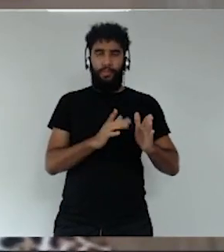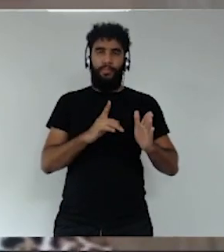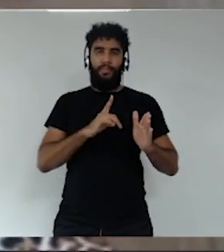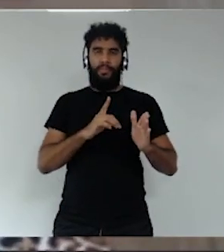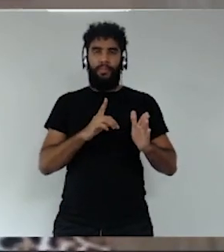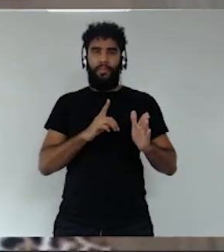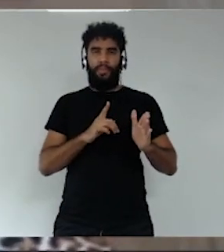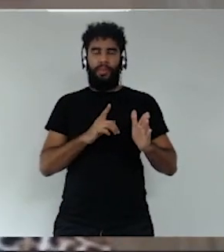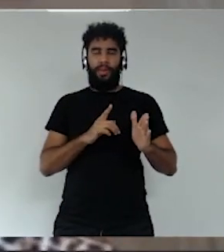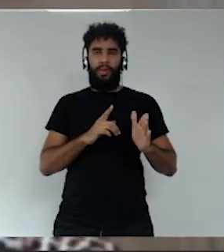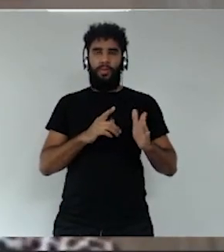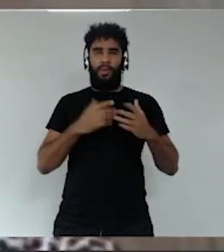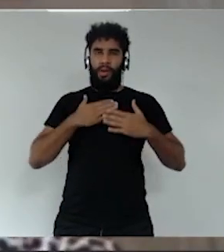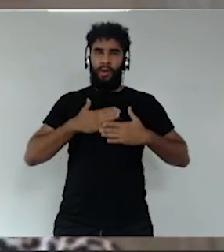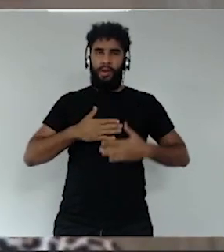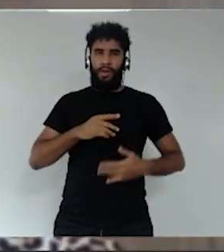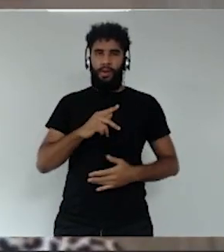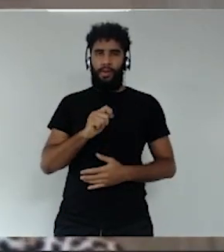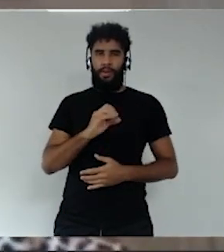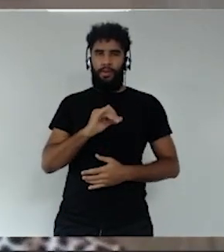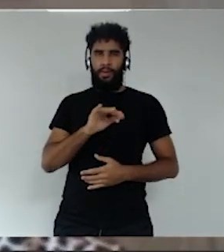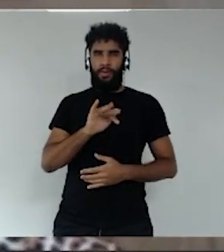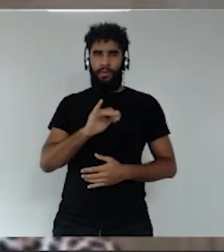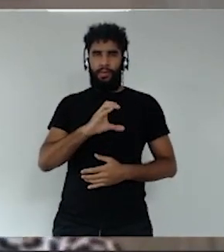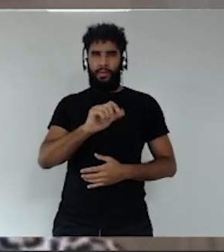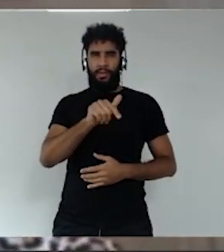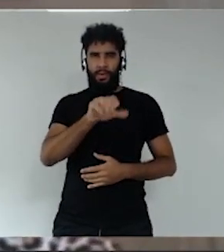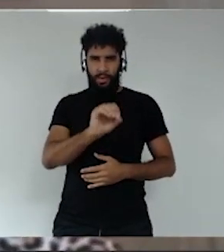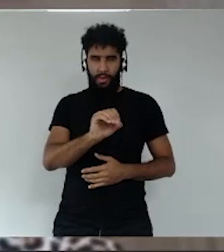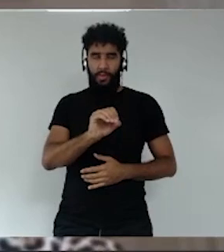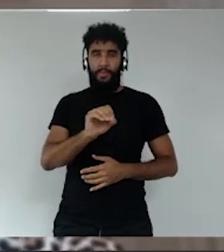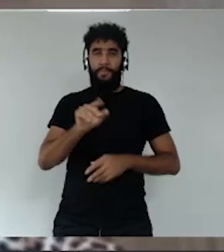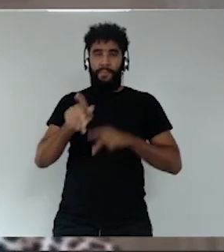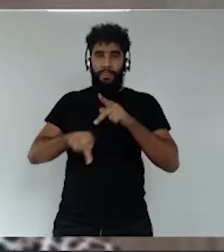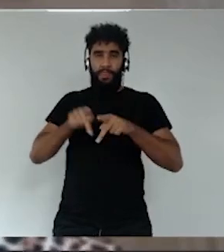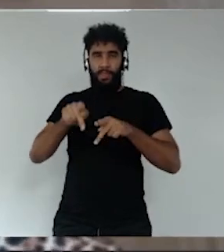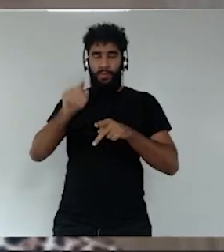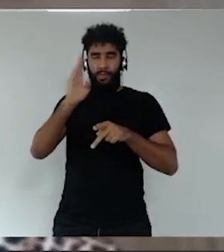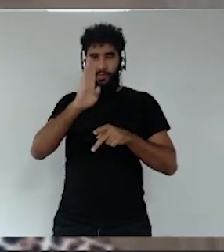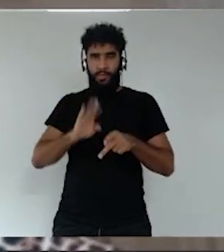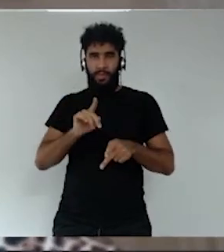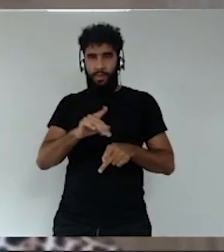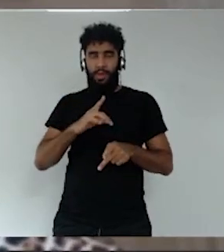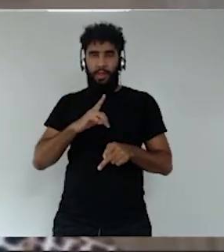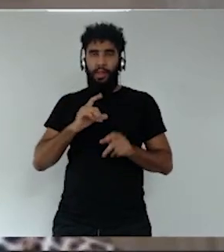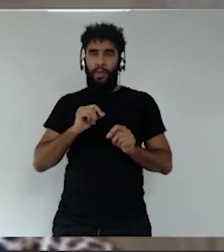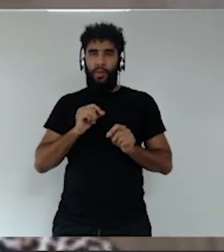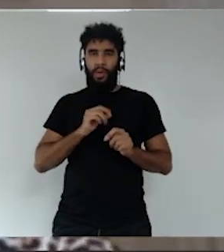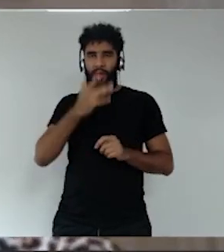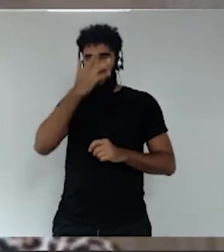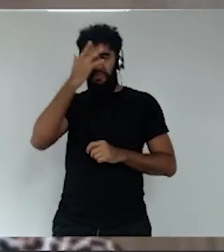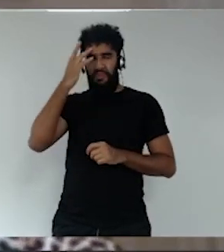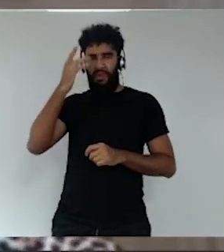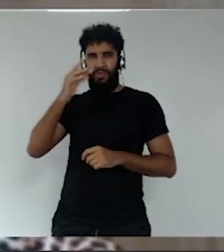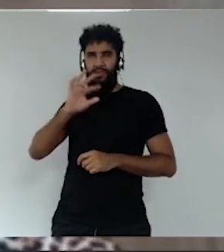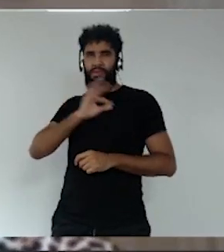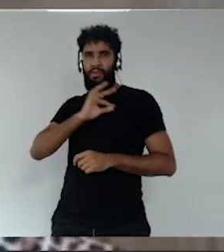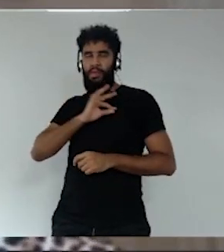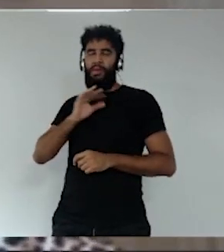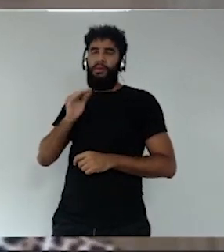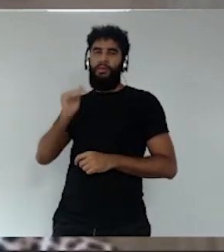cultura da pacificação. Né? O povo brasileiro, ele é muito dependente de autoridade, e o advogado,